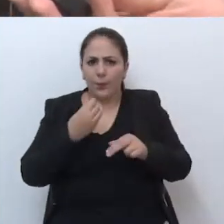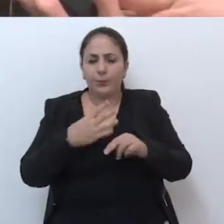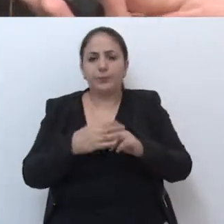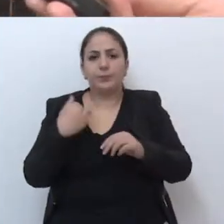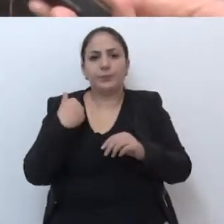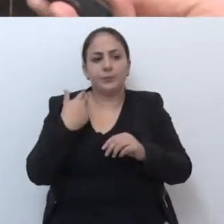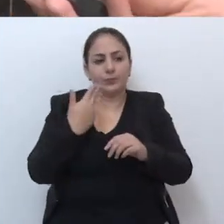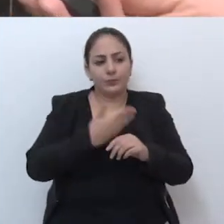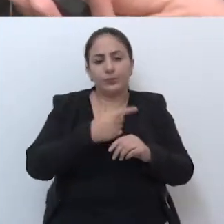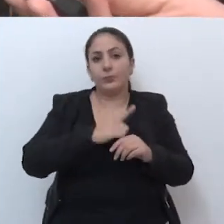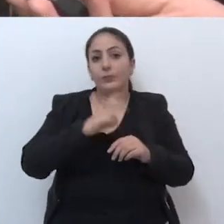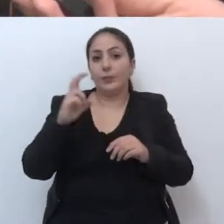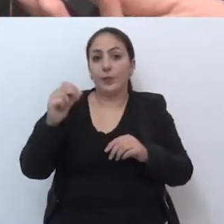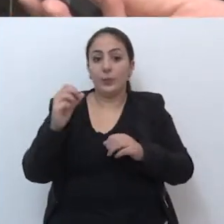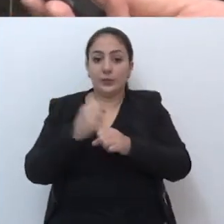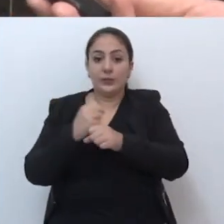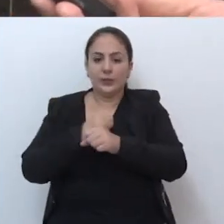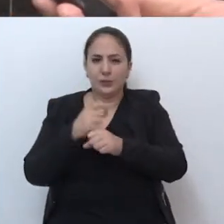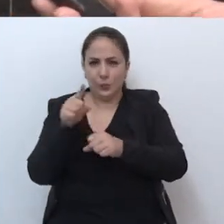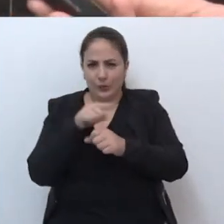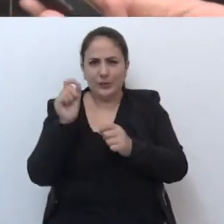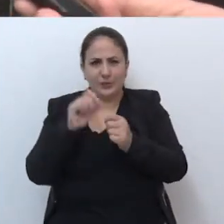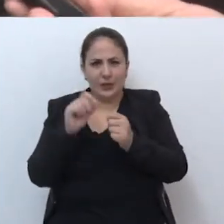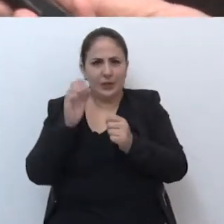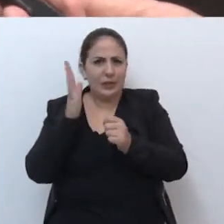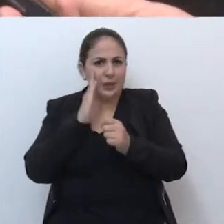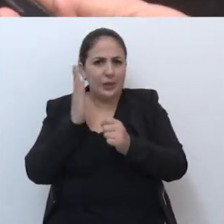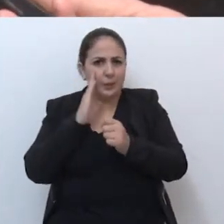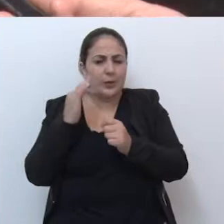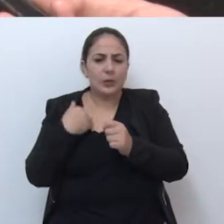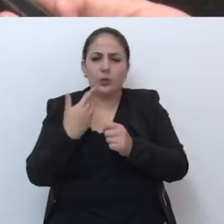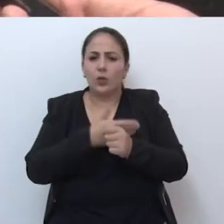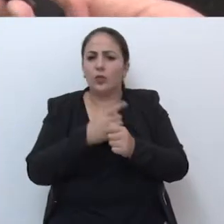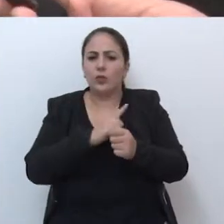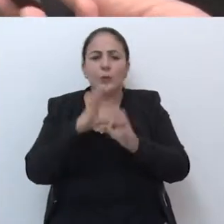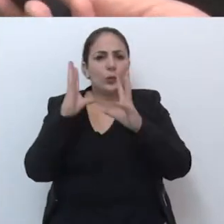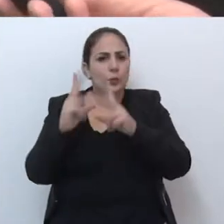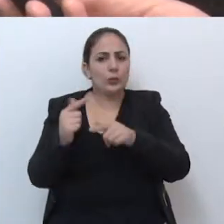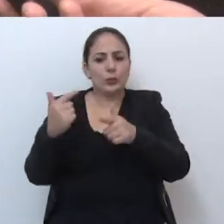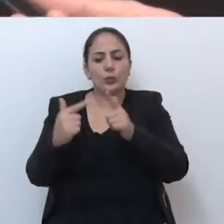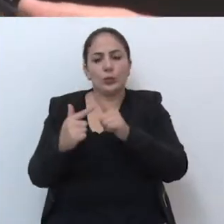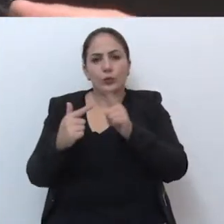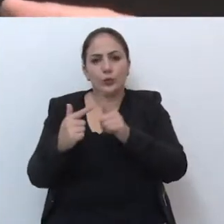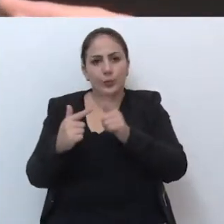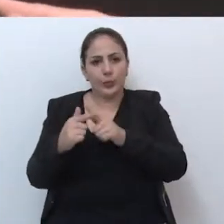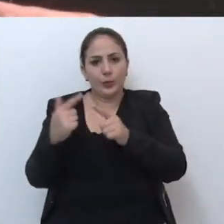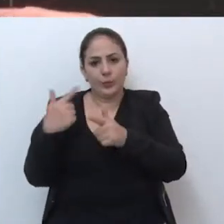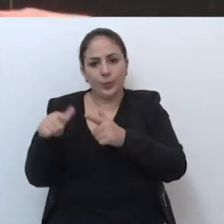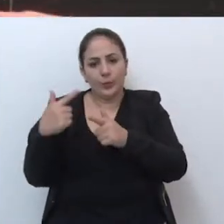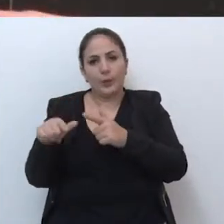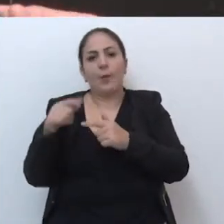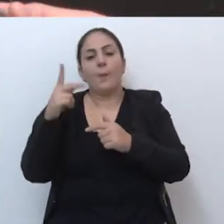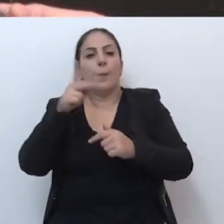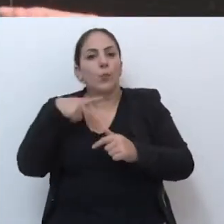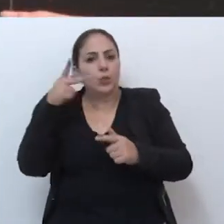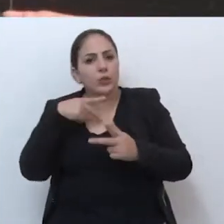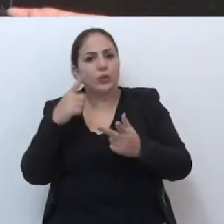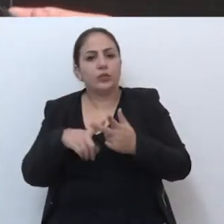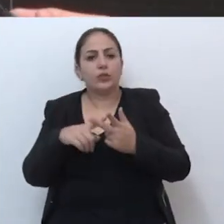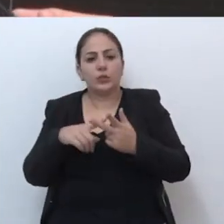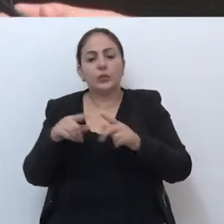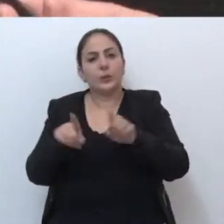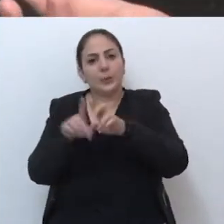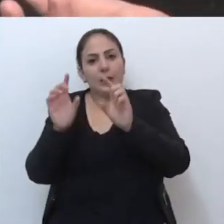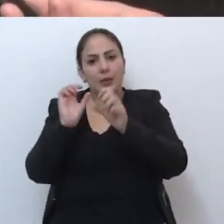nós passamos nesses 50 anos, e vocês fazem ideia que passamos por todo tipo de crise, não só política, mas